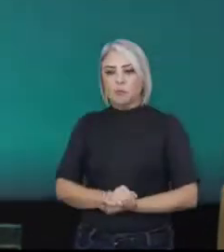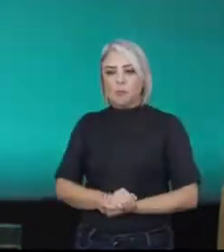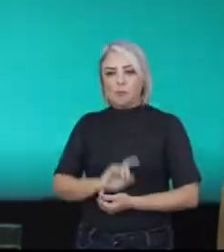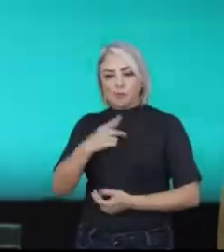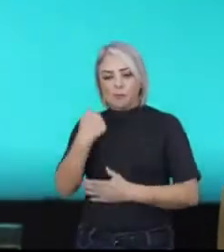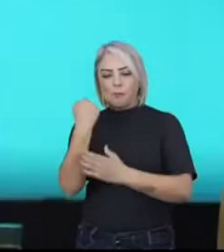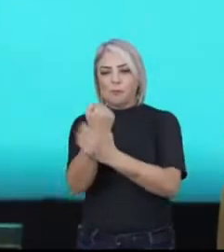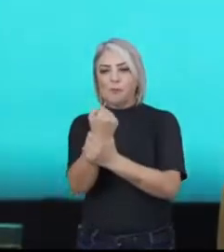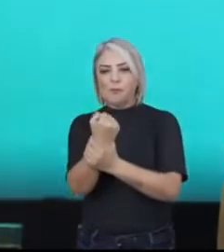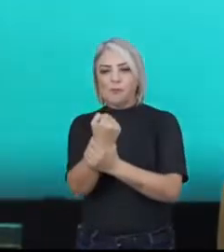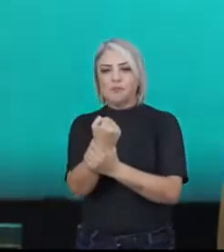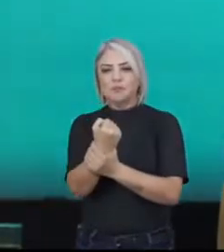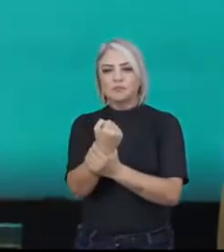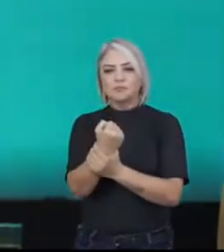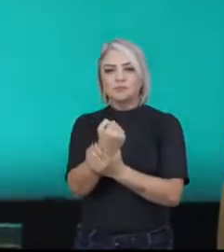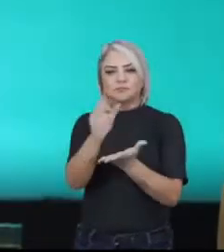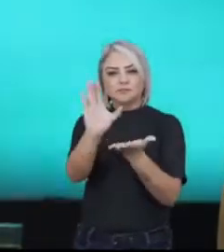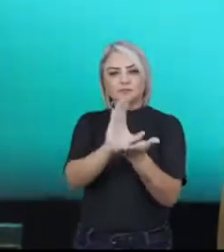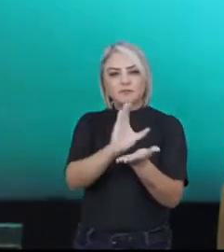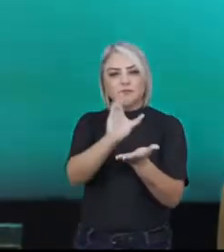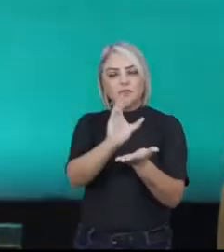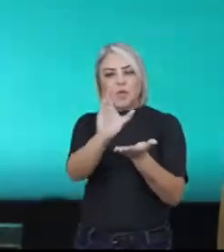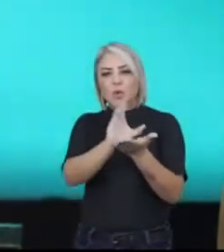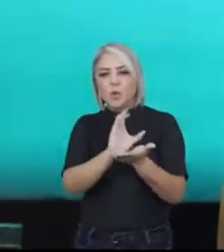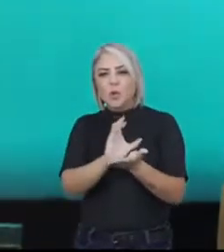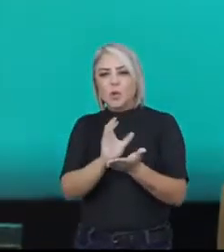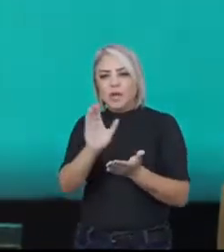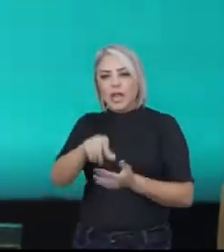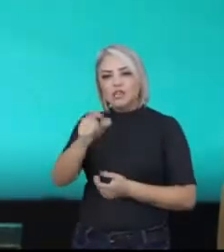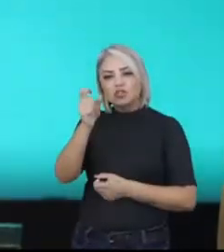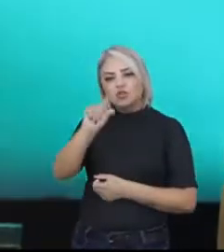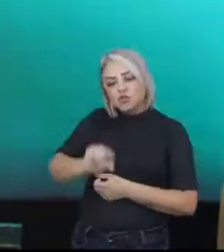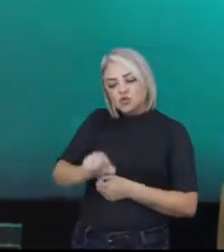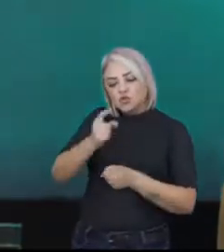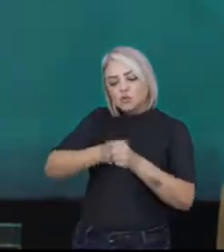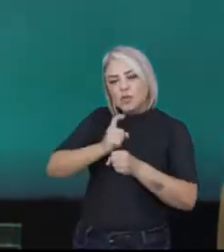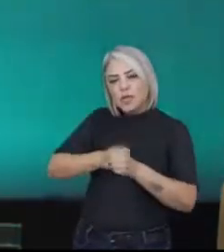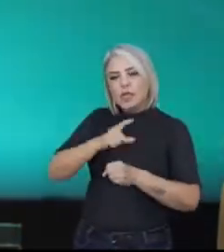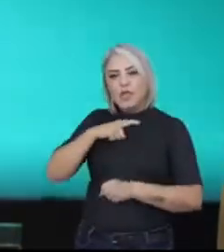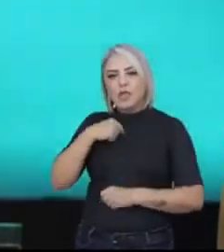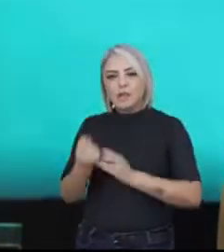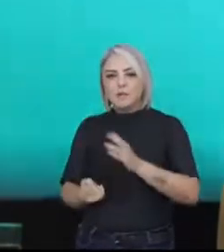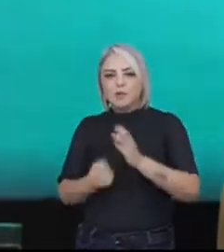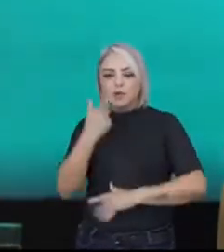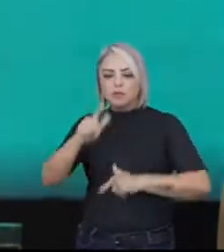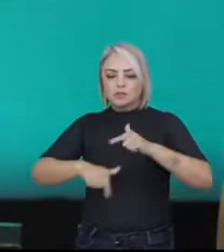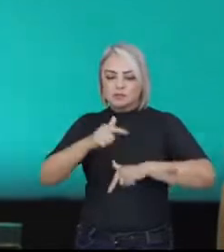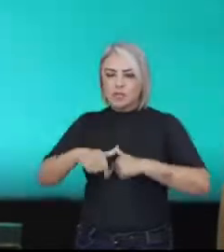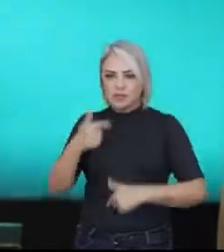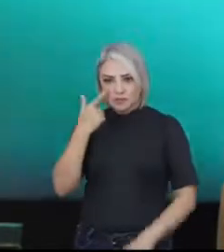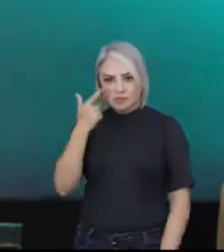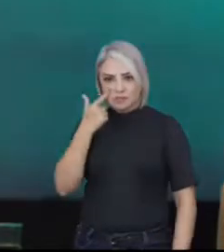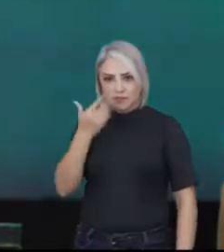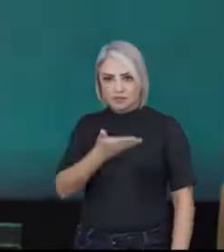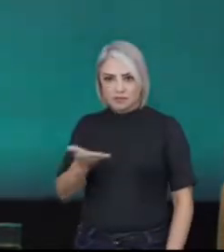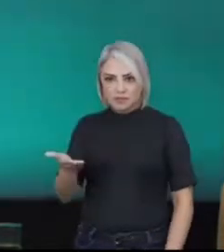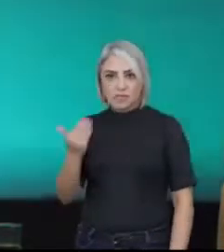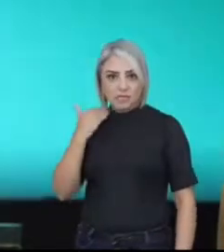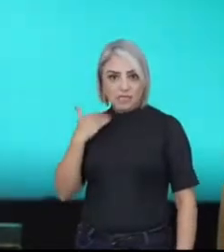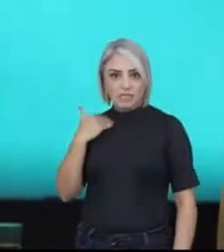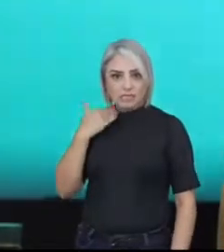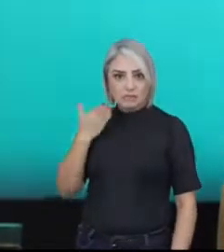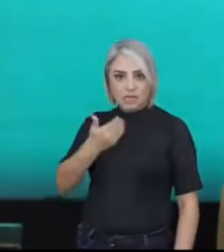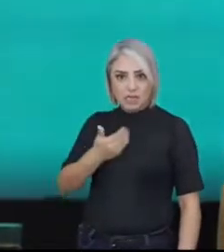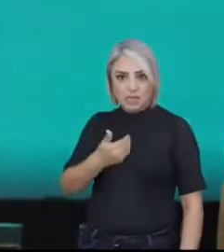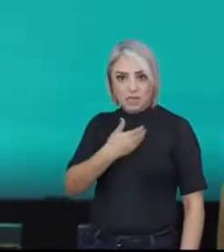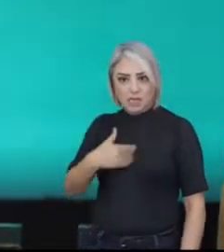garantir o crédito barato a quem quer produzir e gerar emprego. E vocês viram que foram esses bancos que salvaram o nosso